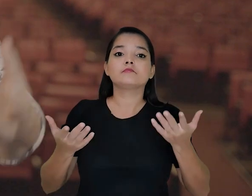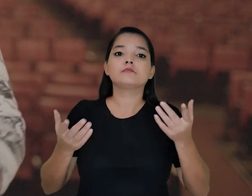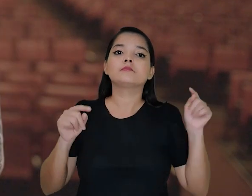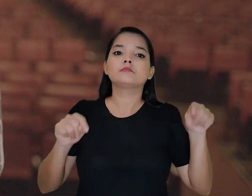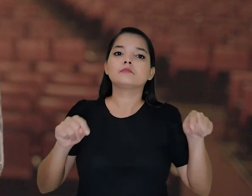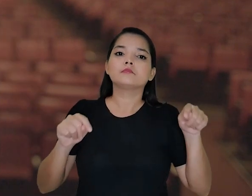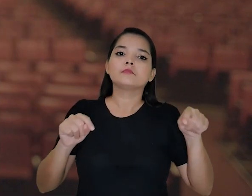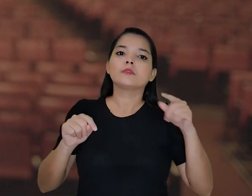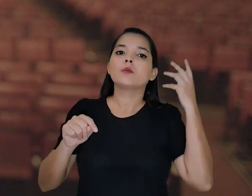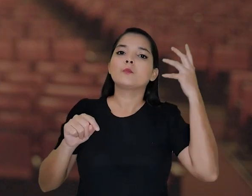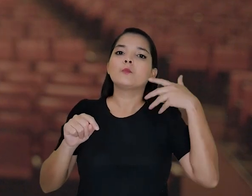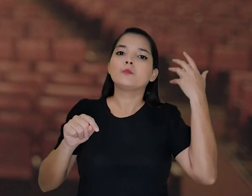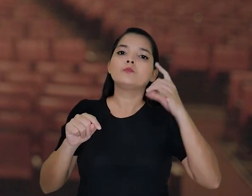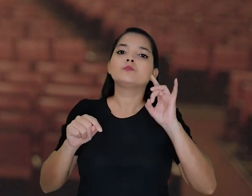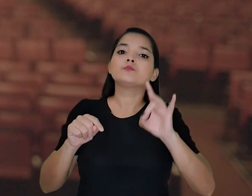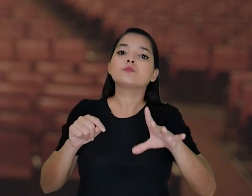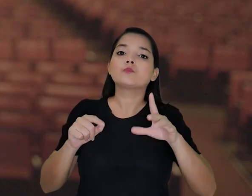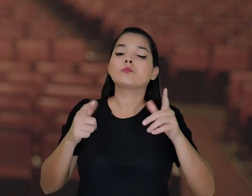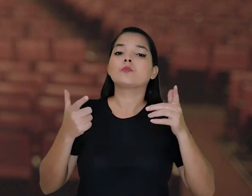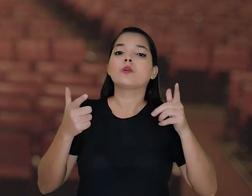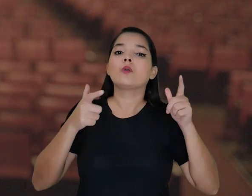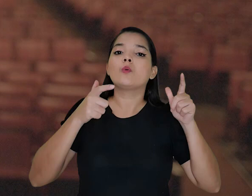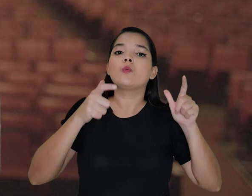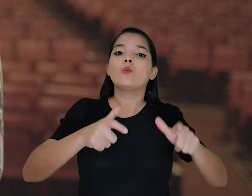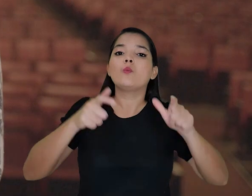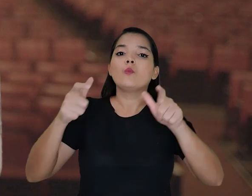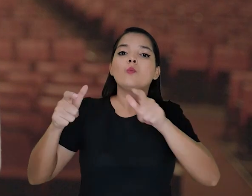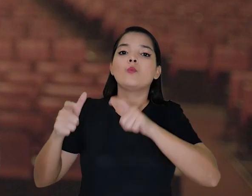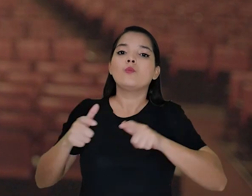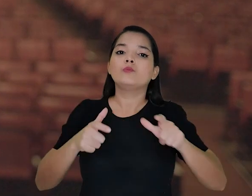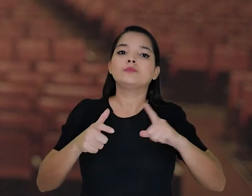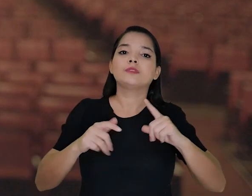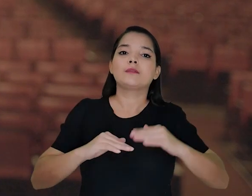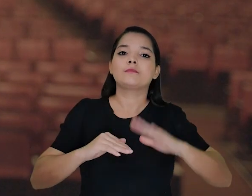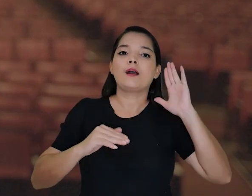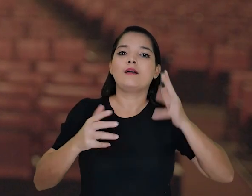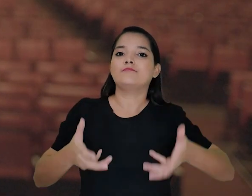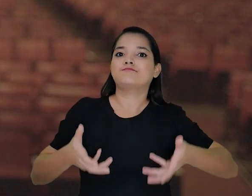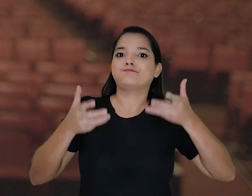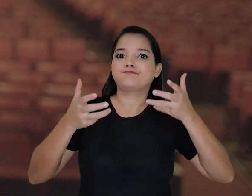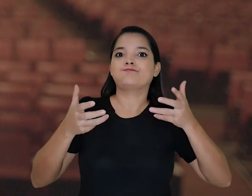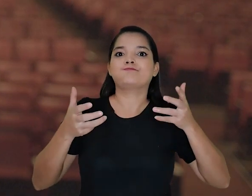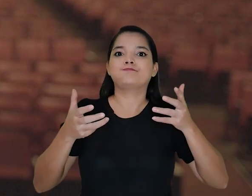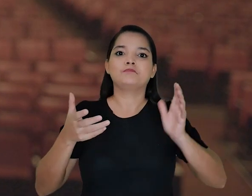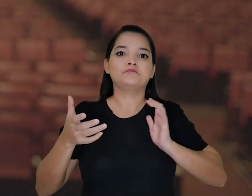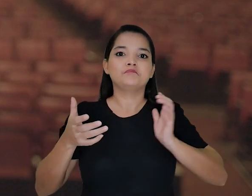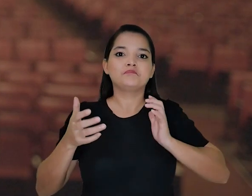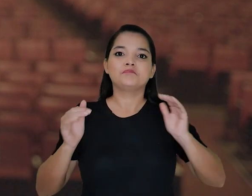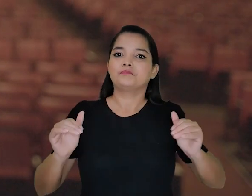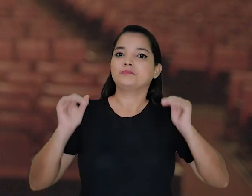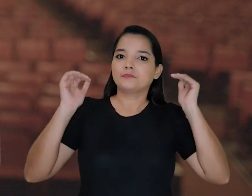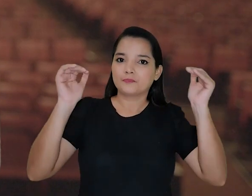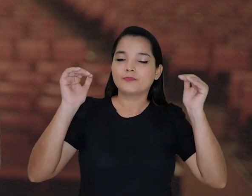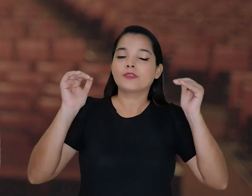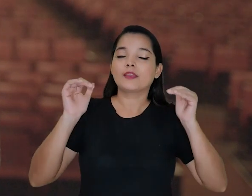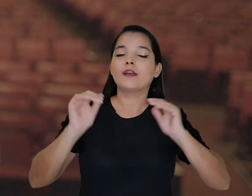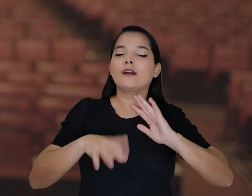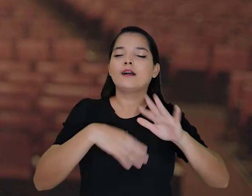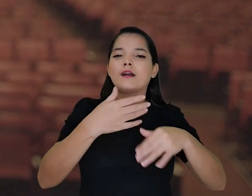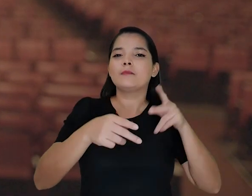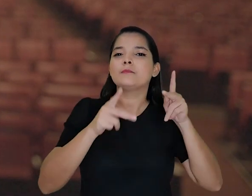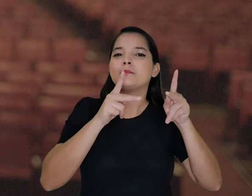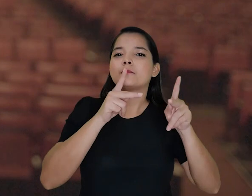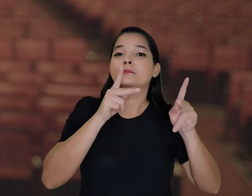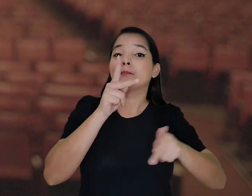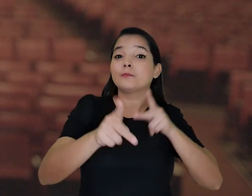restrito aos ambientes ã privilegiados então a música Ela vai se popularizar